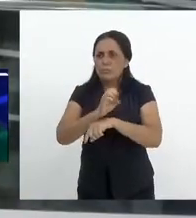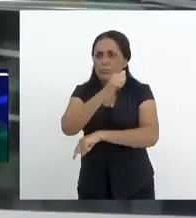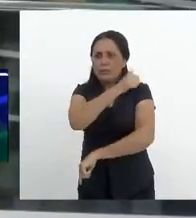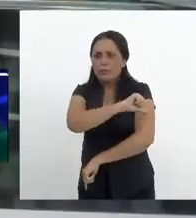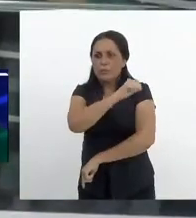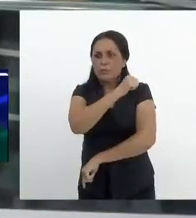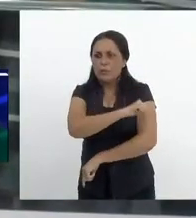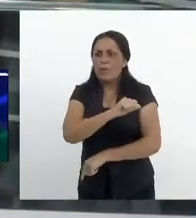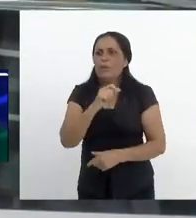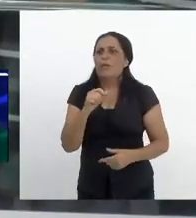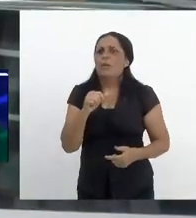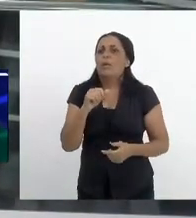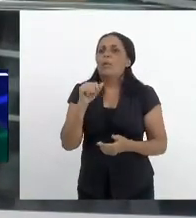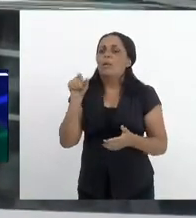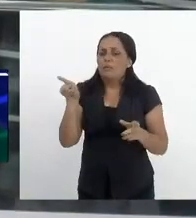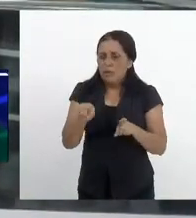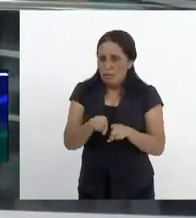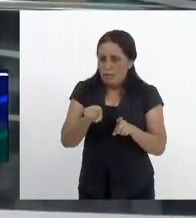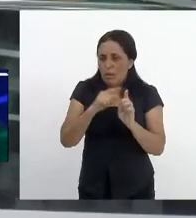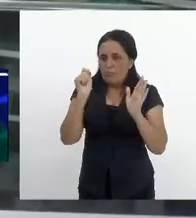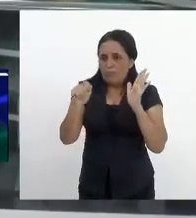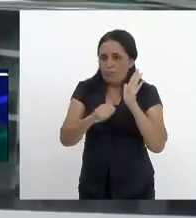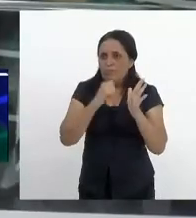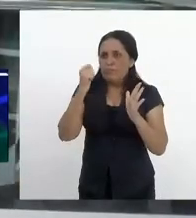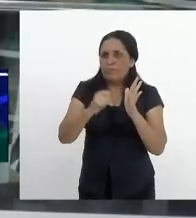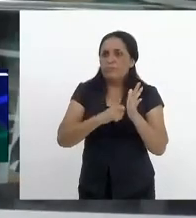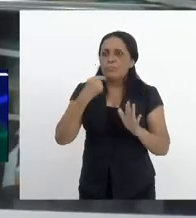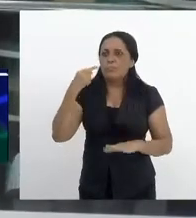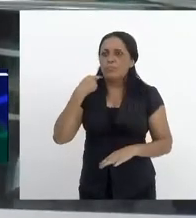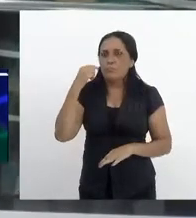ao deputado Eurico Júnior.